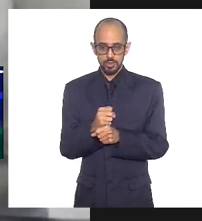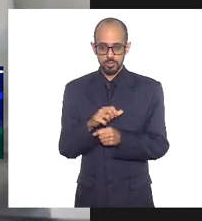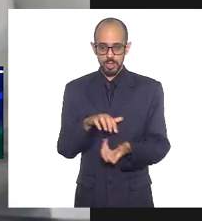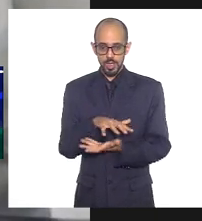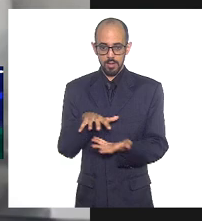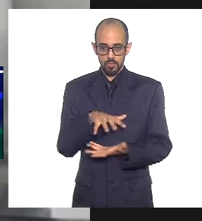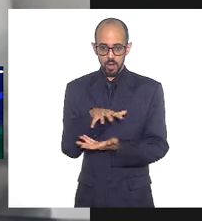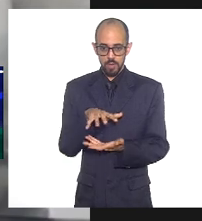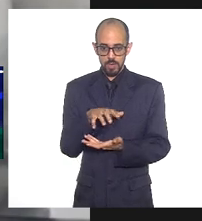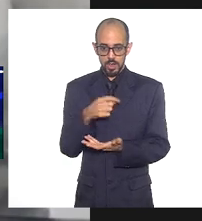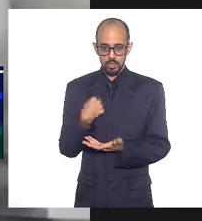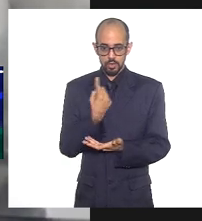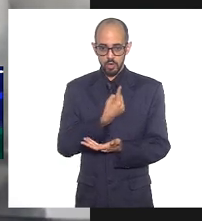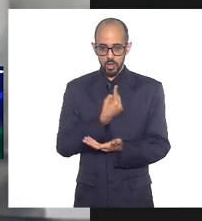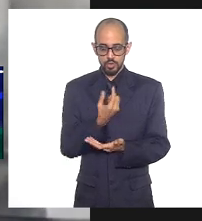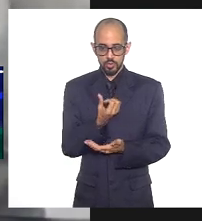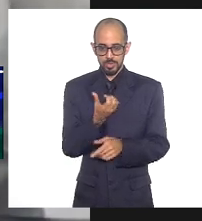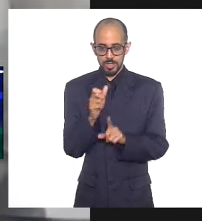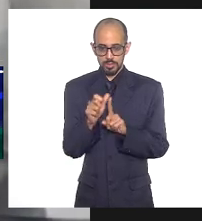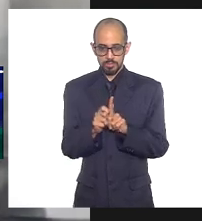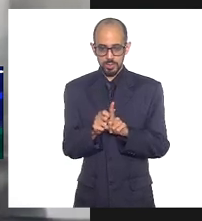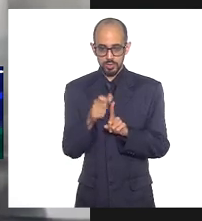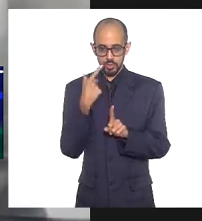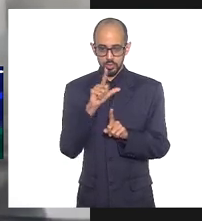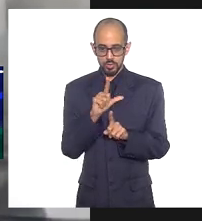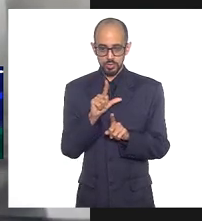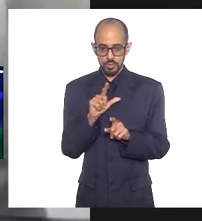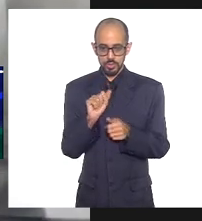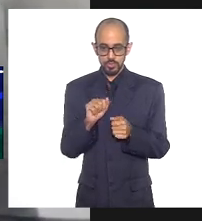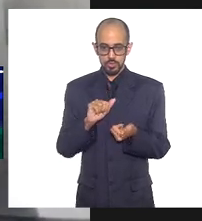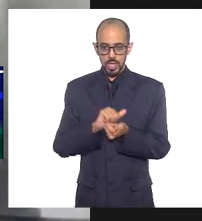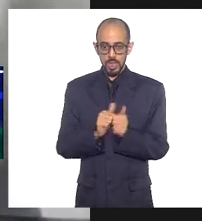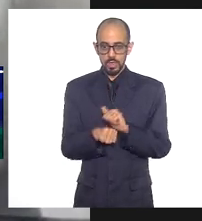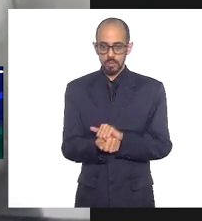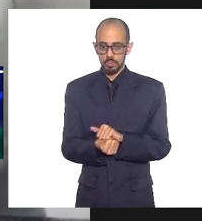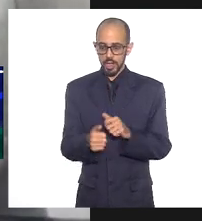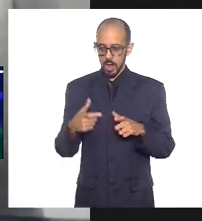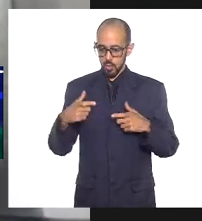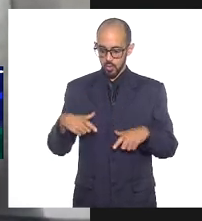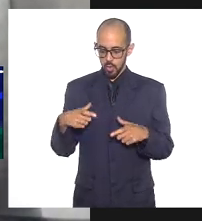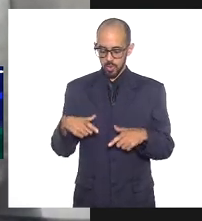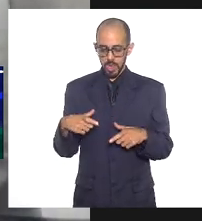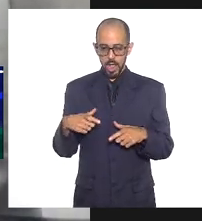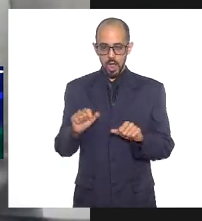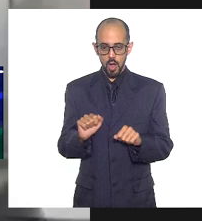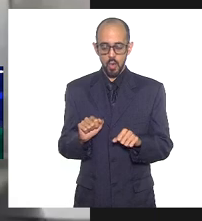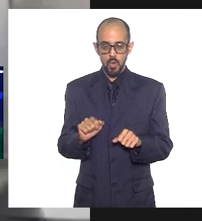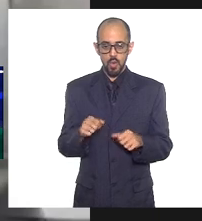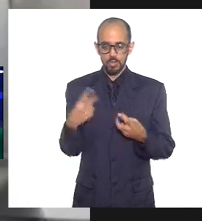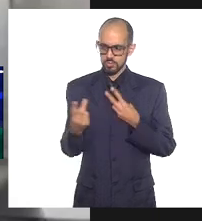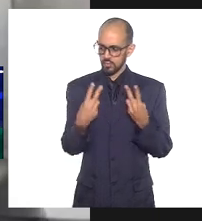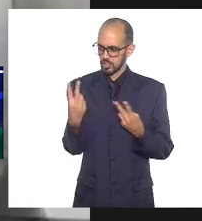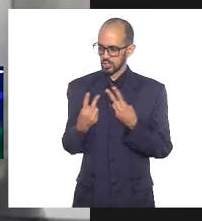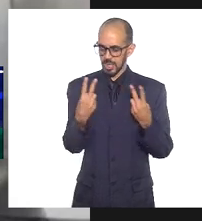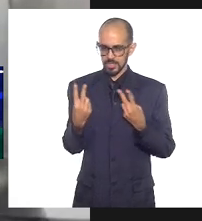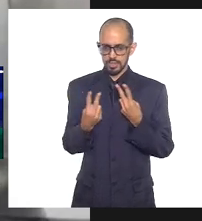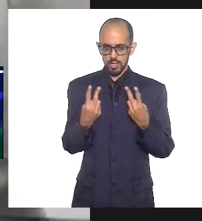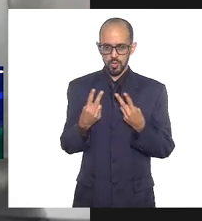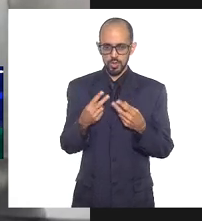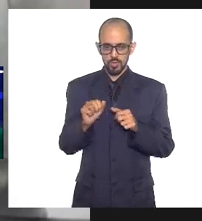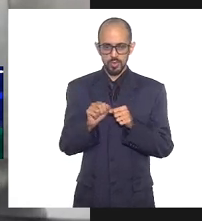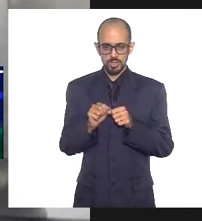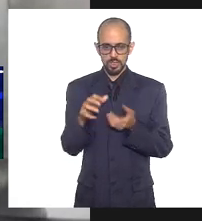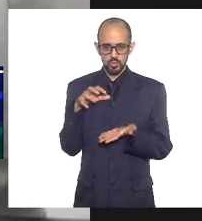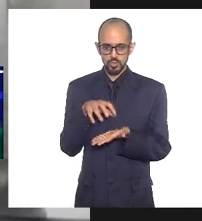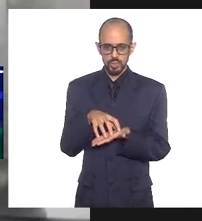em apenas 6 meses conseguimos climatizar uma área conseguimos fazer uma intervenção importante de um novo centro